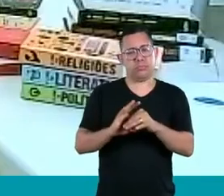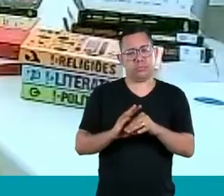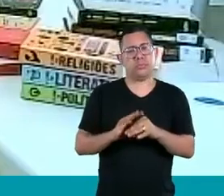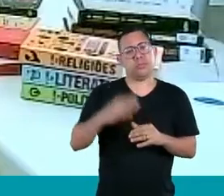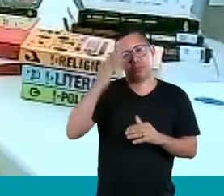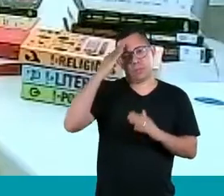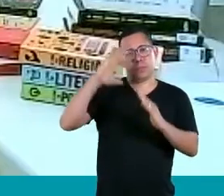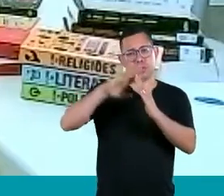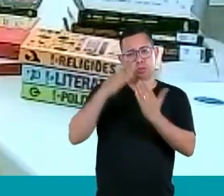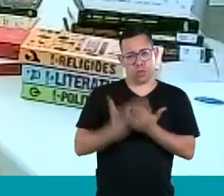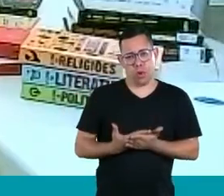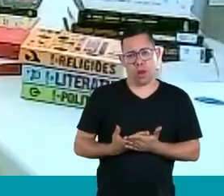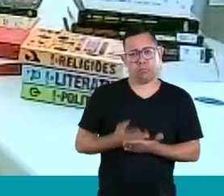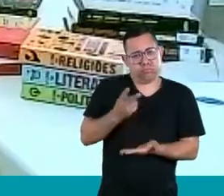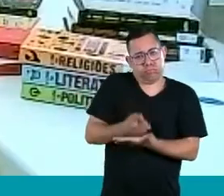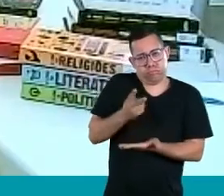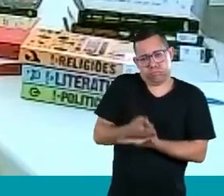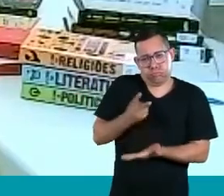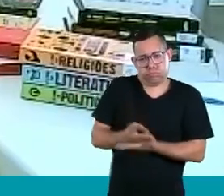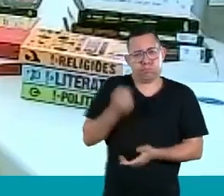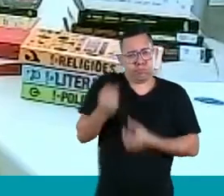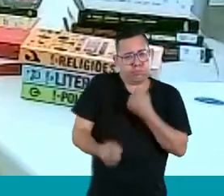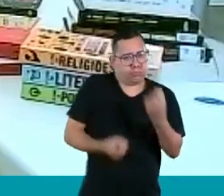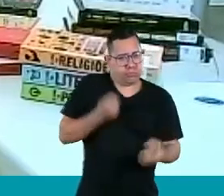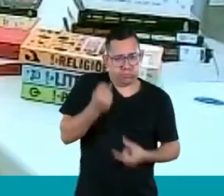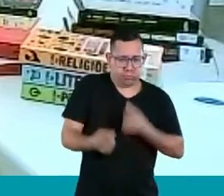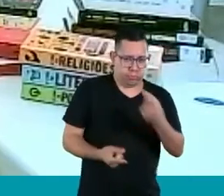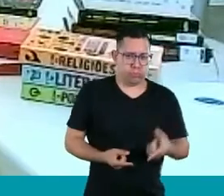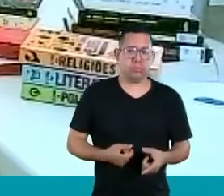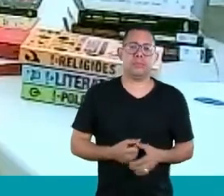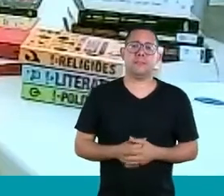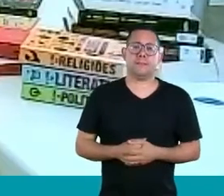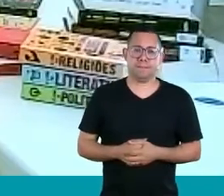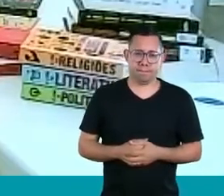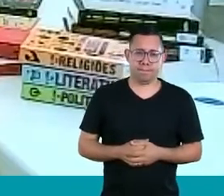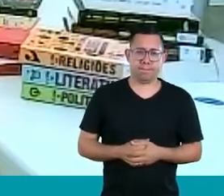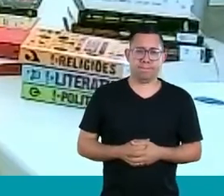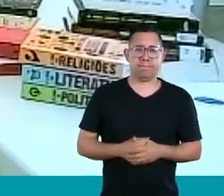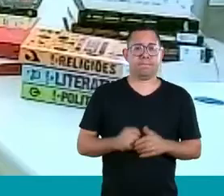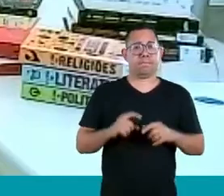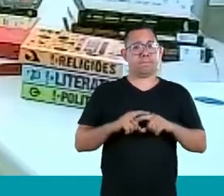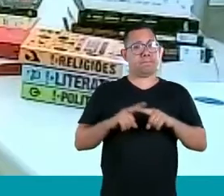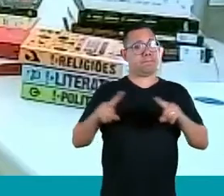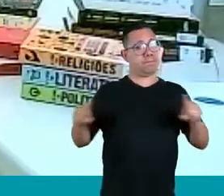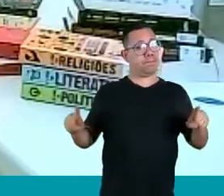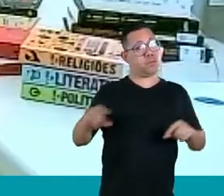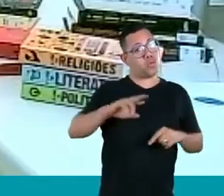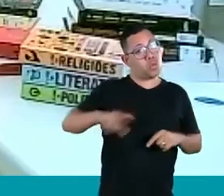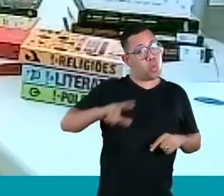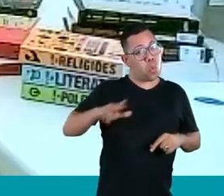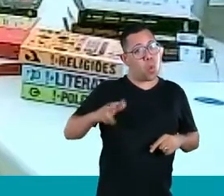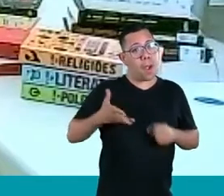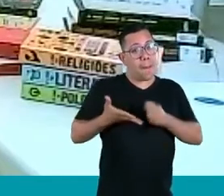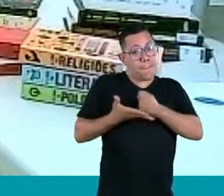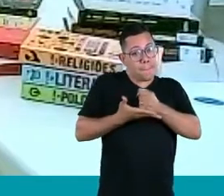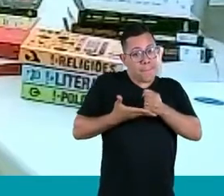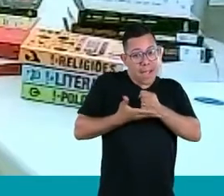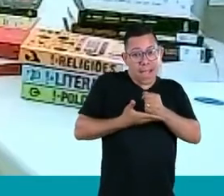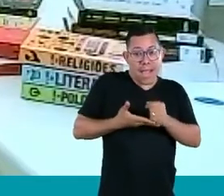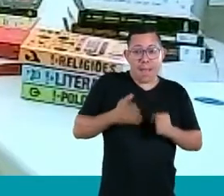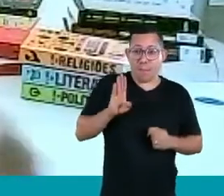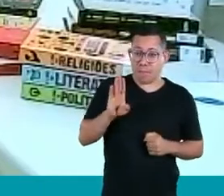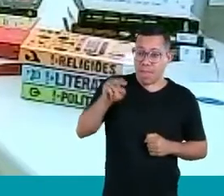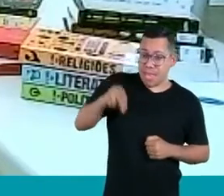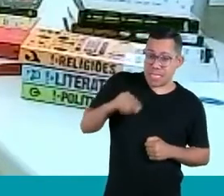continua fragmentando os conhecimentos, não é isso? E não é uma base nacional comum curricular que resolverá